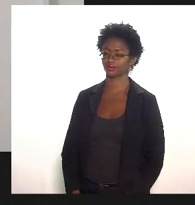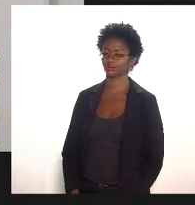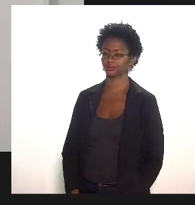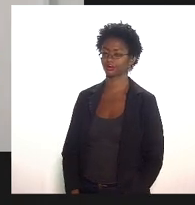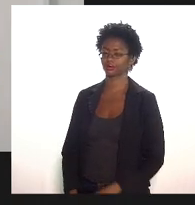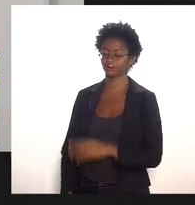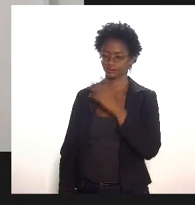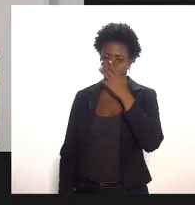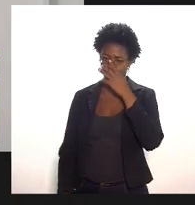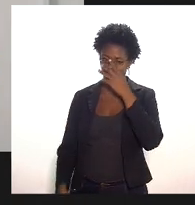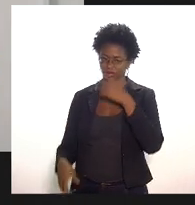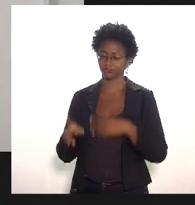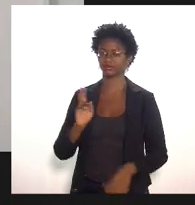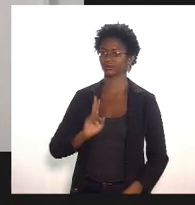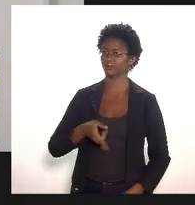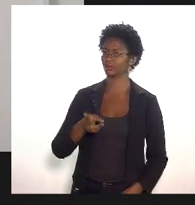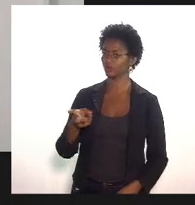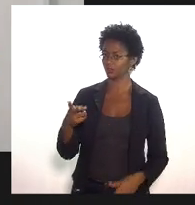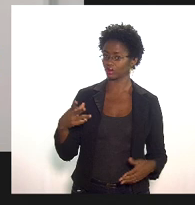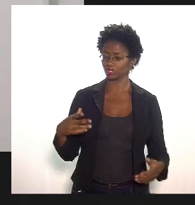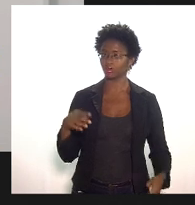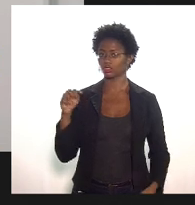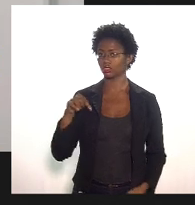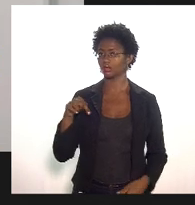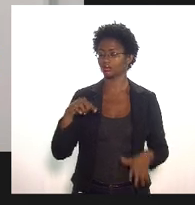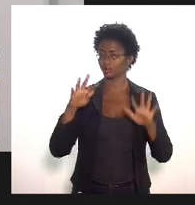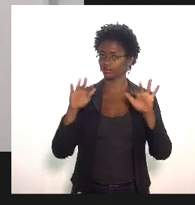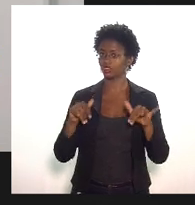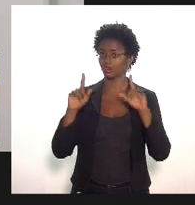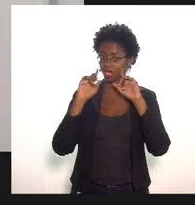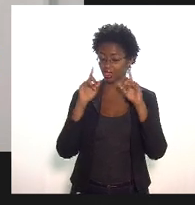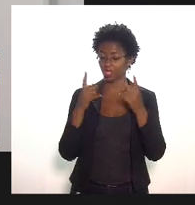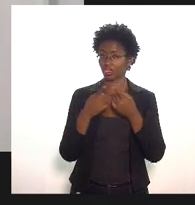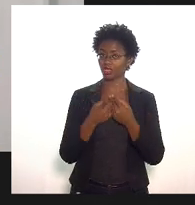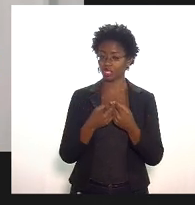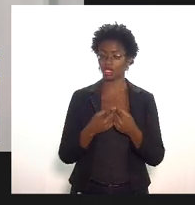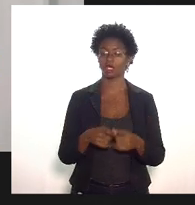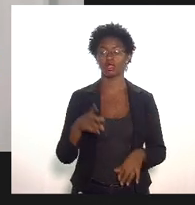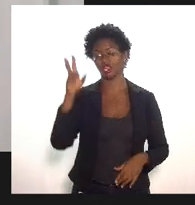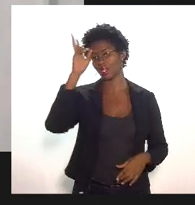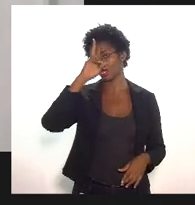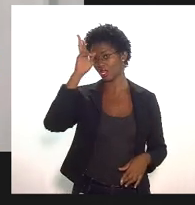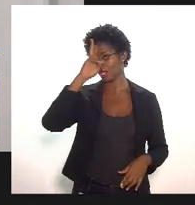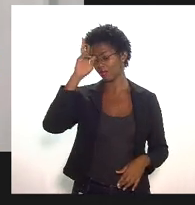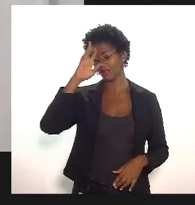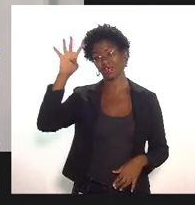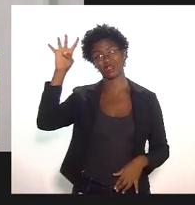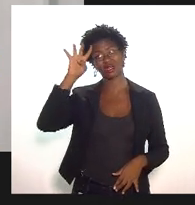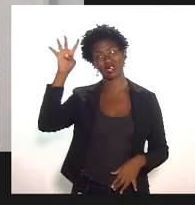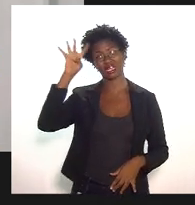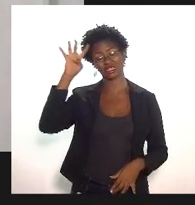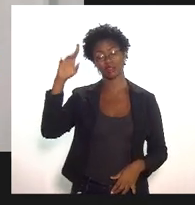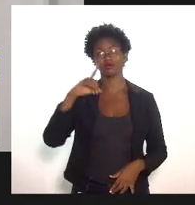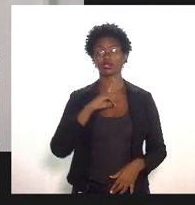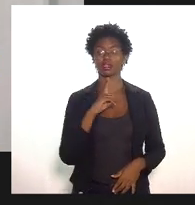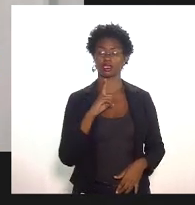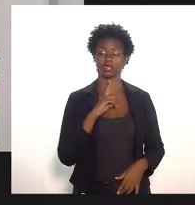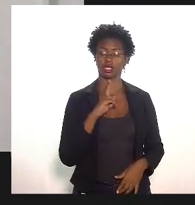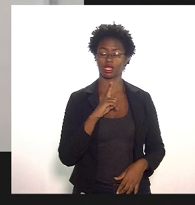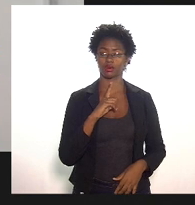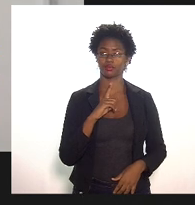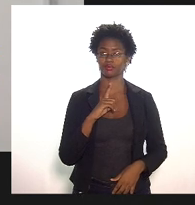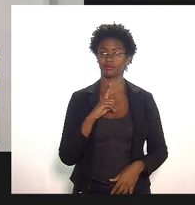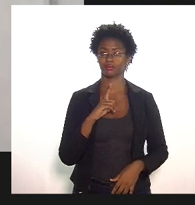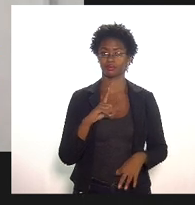Continuando aqui, para finalizar a nossa reunião, relembrar, né, que quarta-feira nós temos